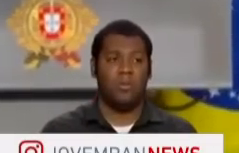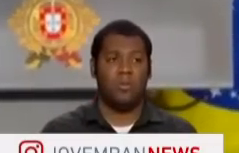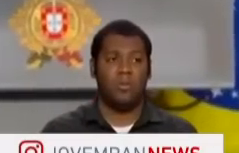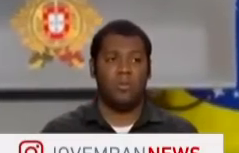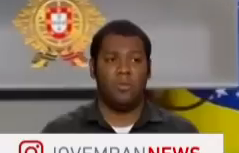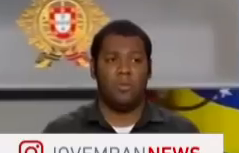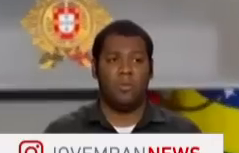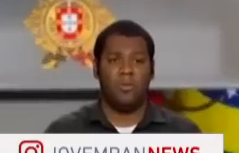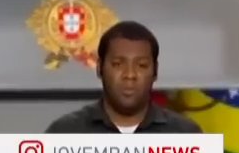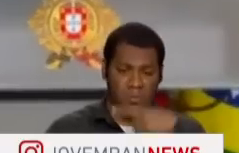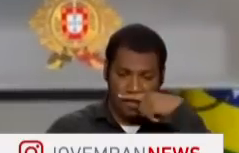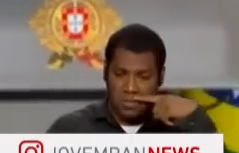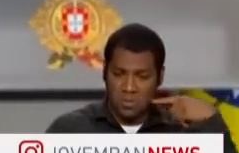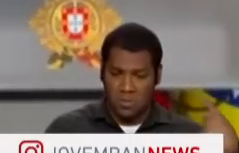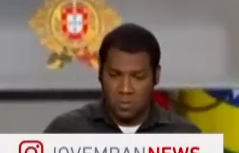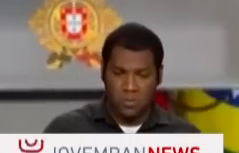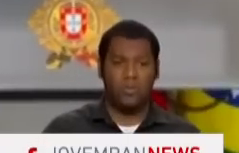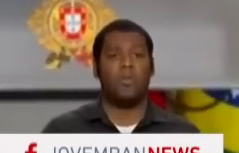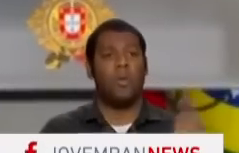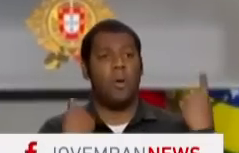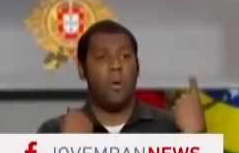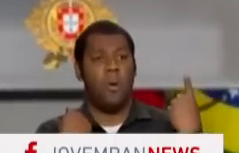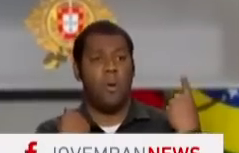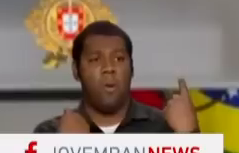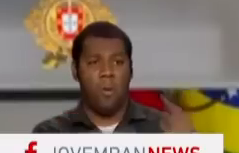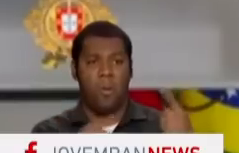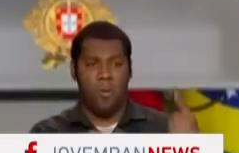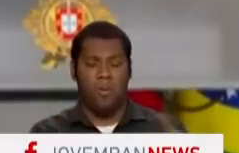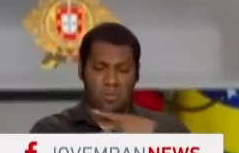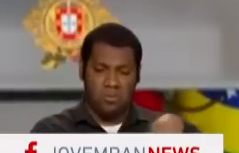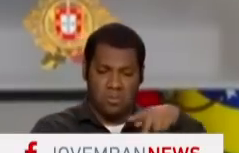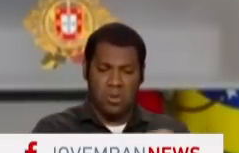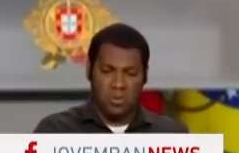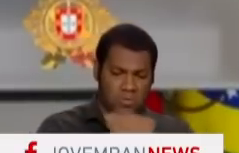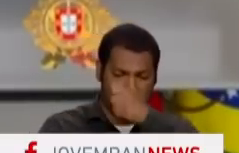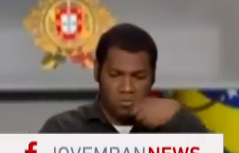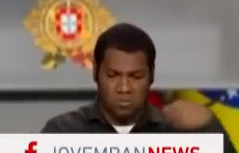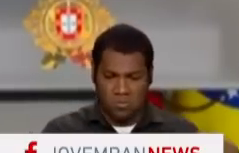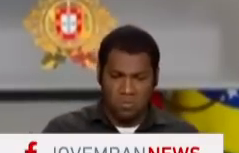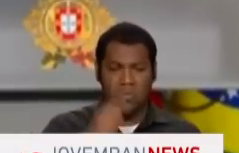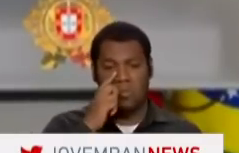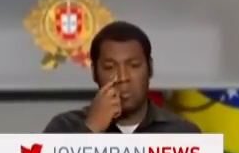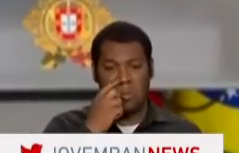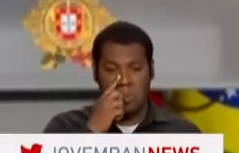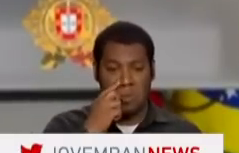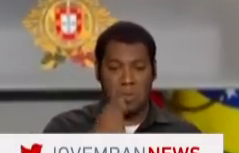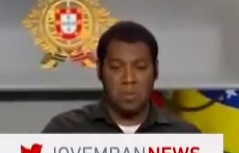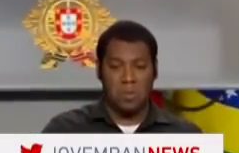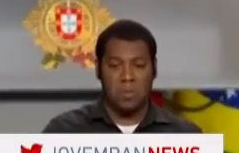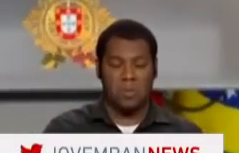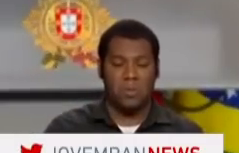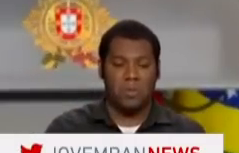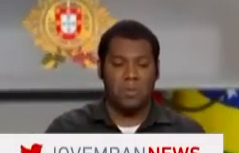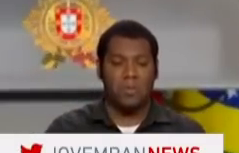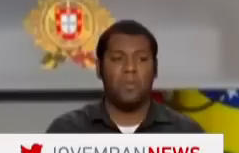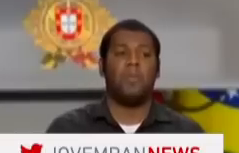a entregar o prêmio. Por isso, agora está sendo bastante comemorado, levando-se em consideração a ligação que Chico Buarque